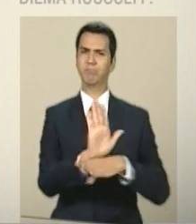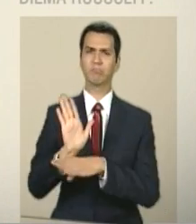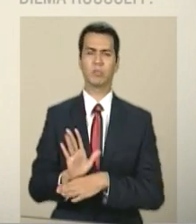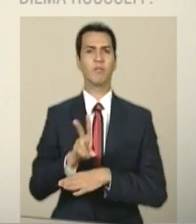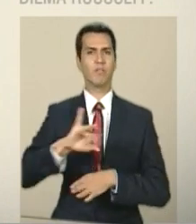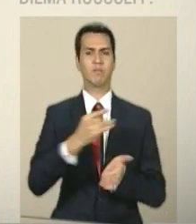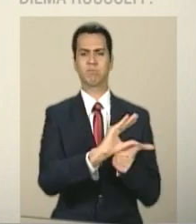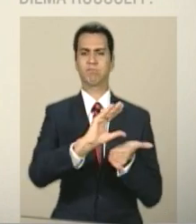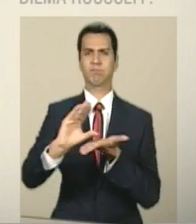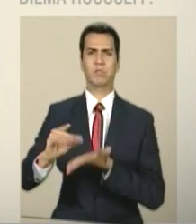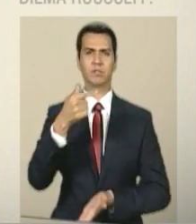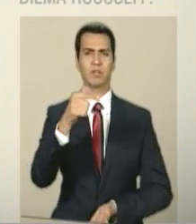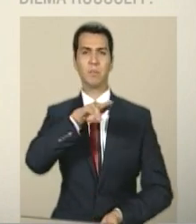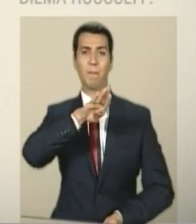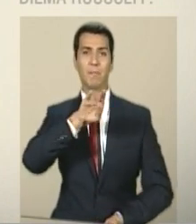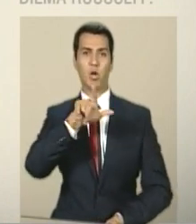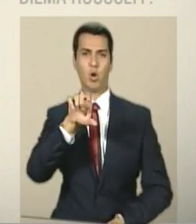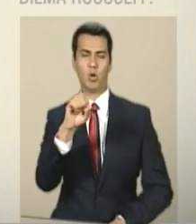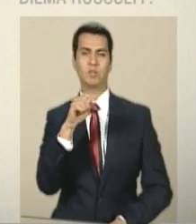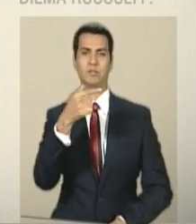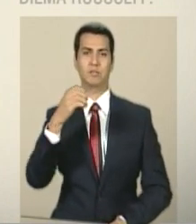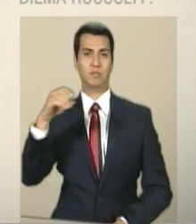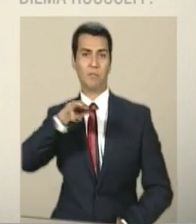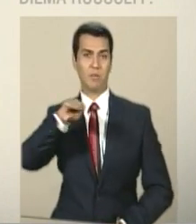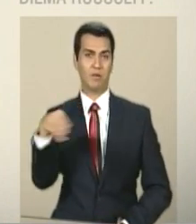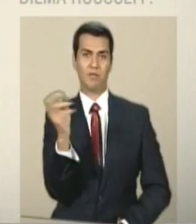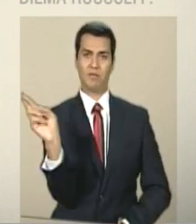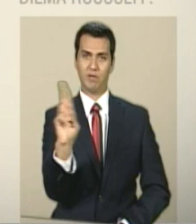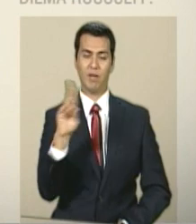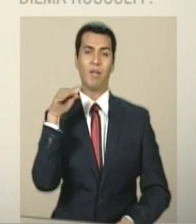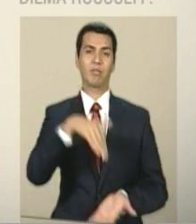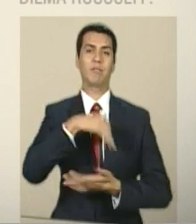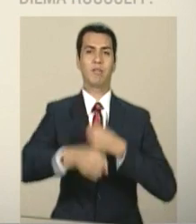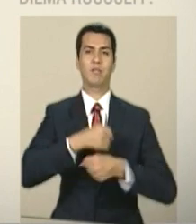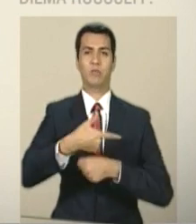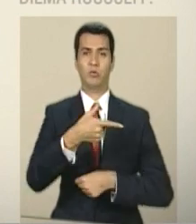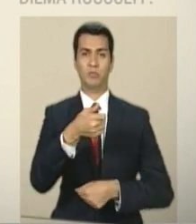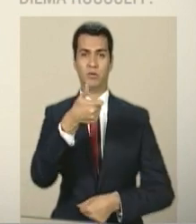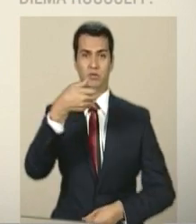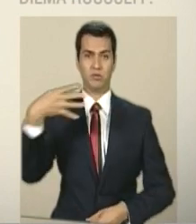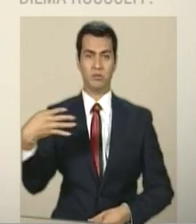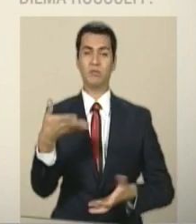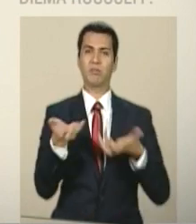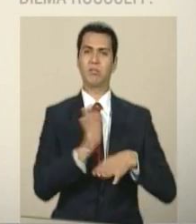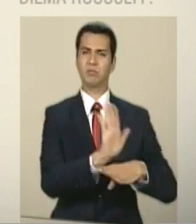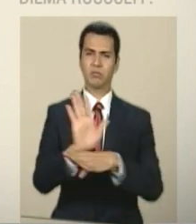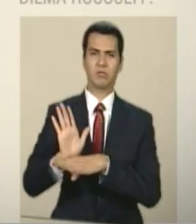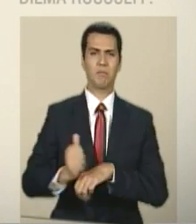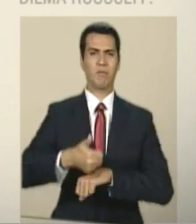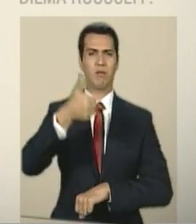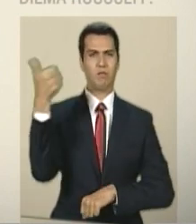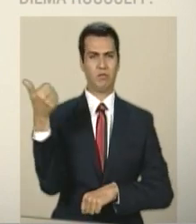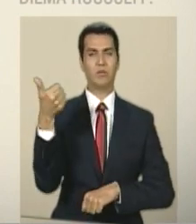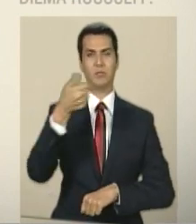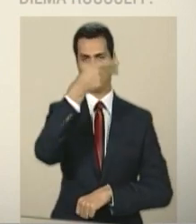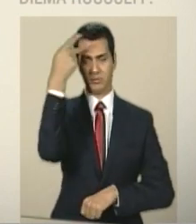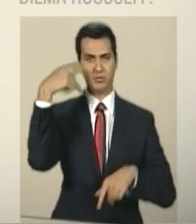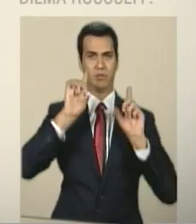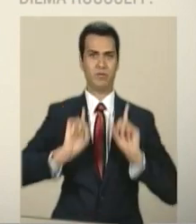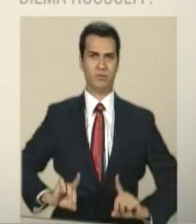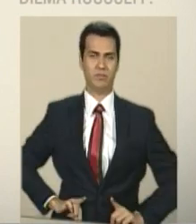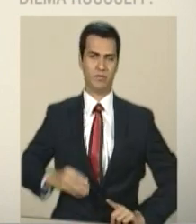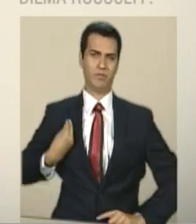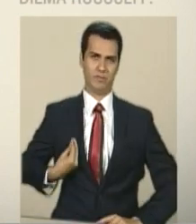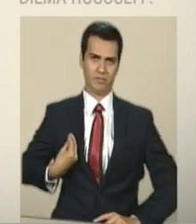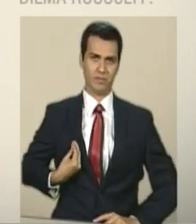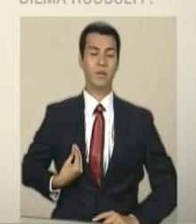milhões deais até 2014 para melhorar a qualidade de vida das pessoas com deficiência